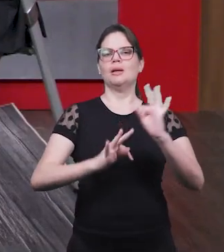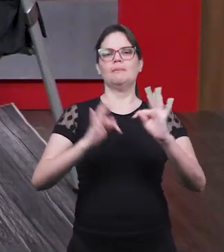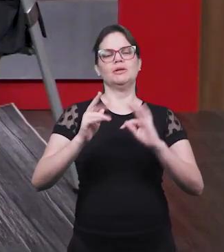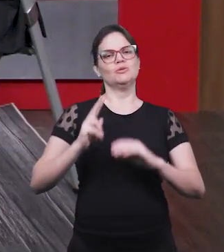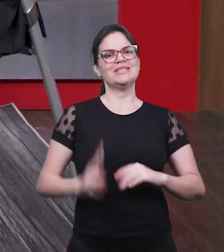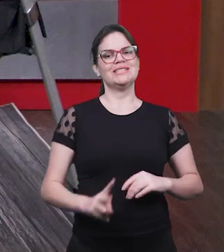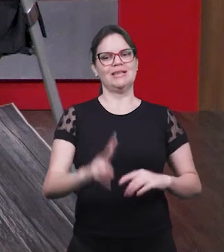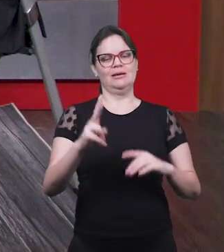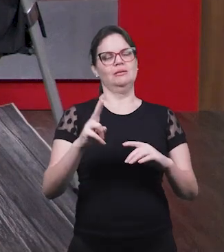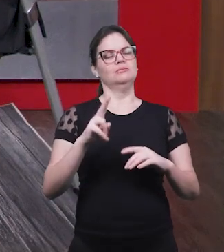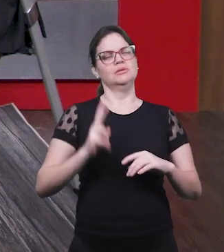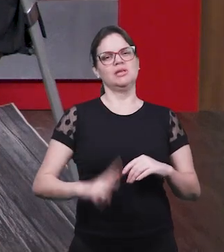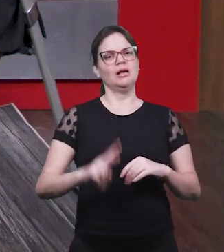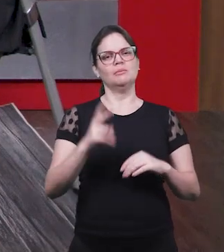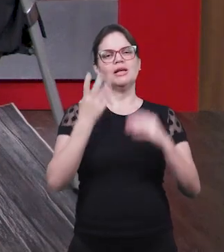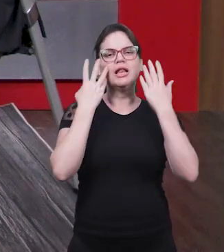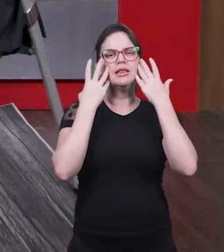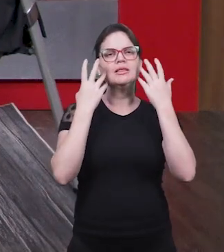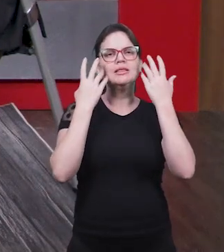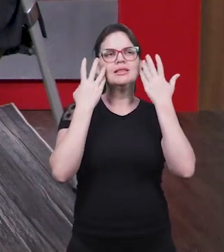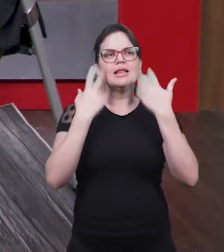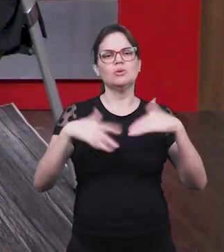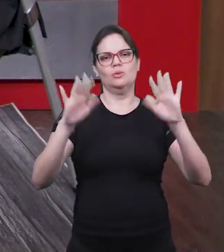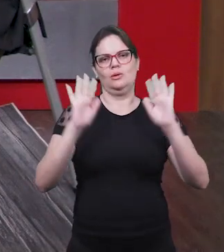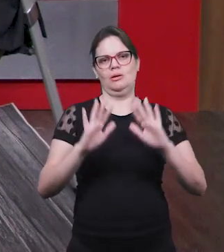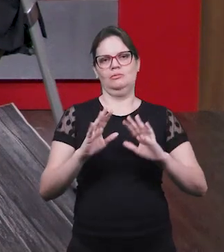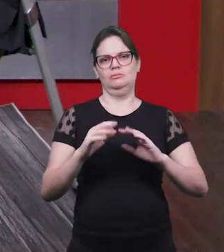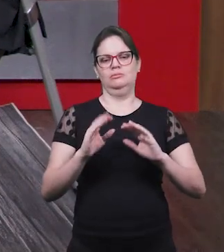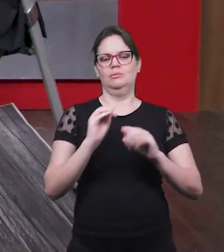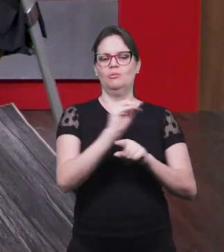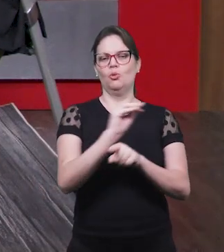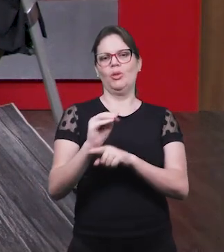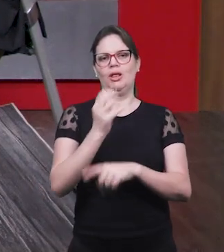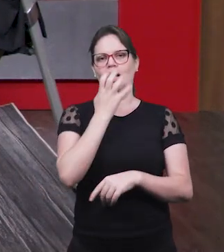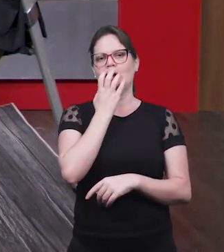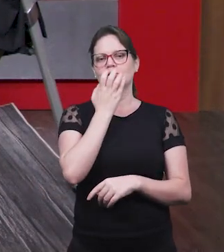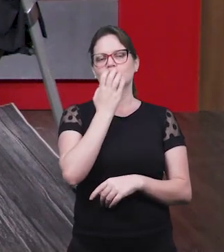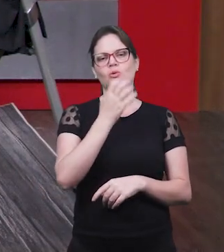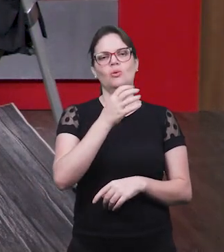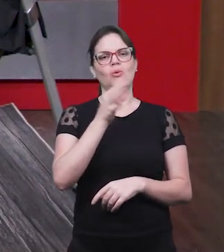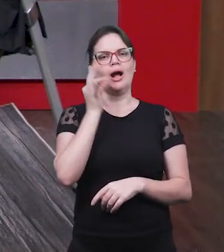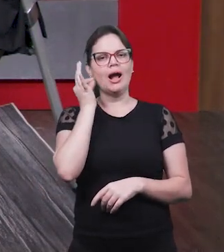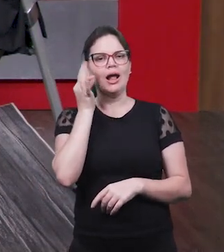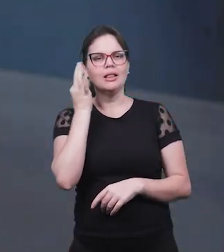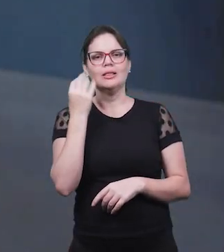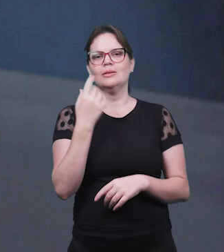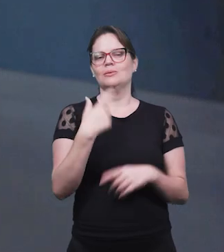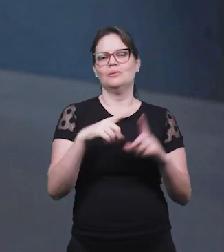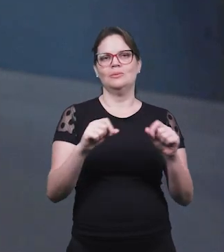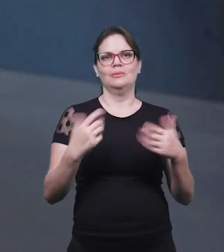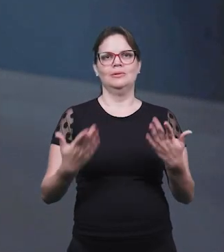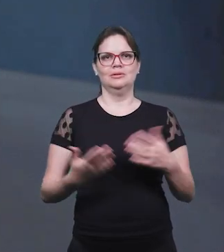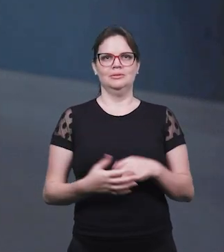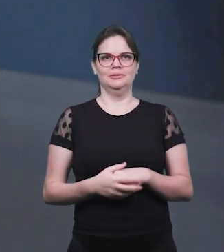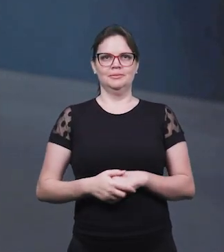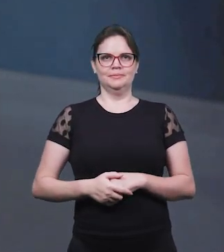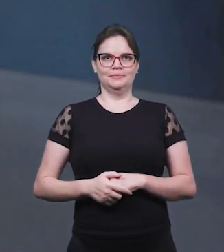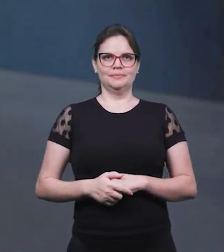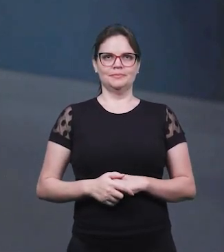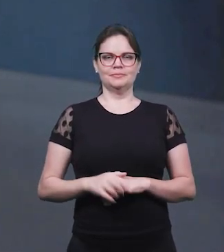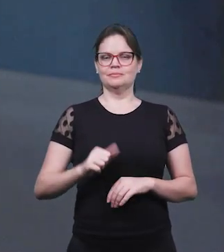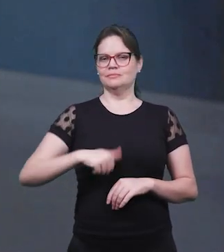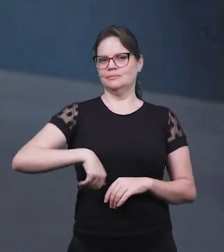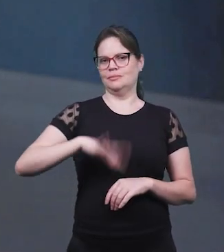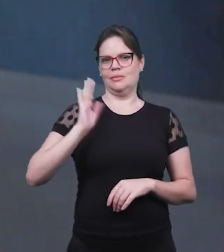comuns para o pet, para o animal? Então, os mais comuns é o manejo sanitário,